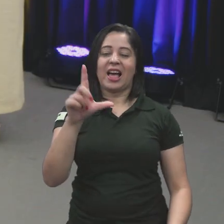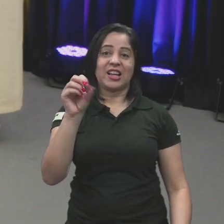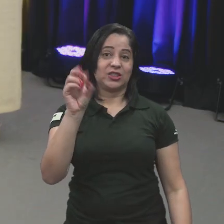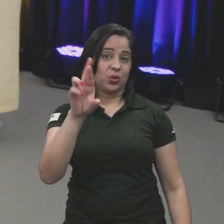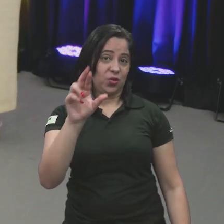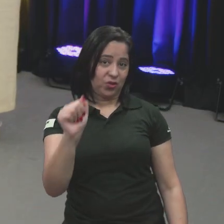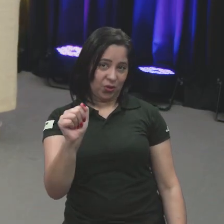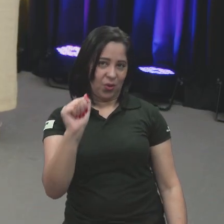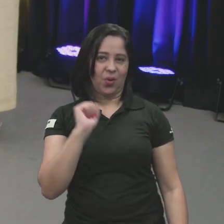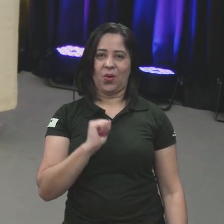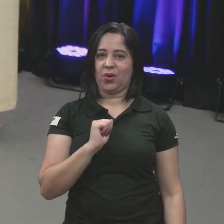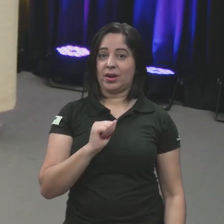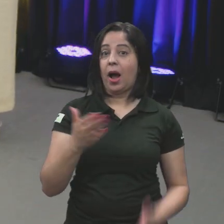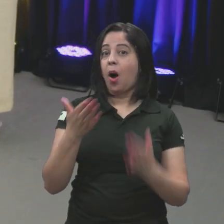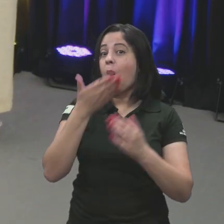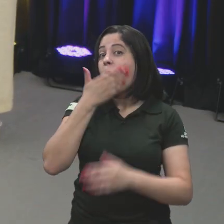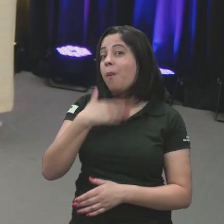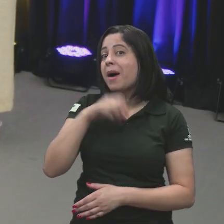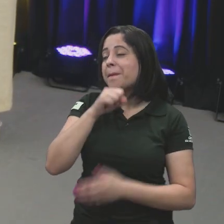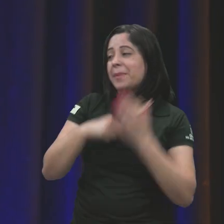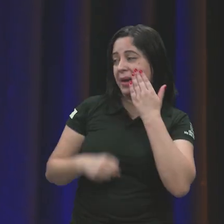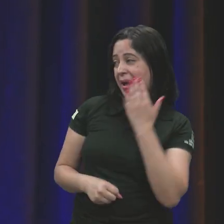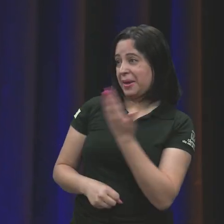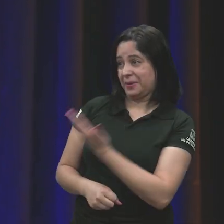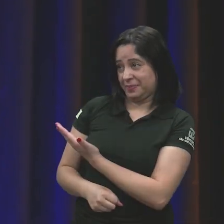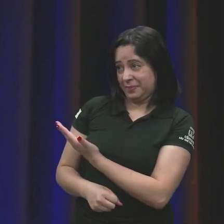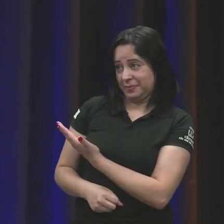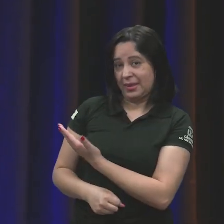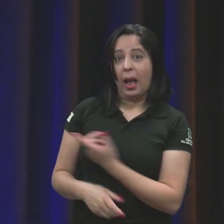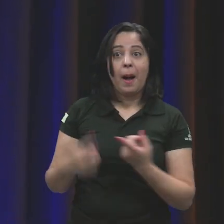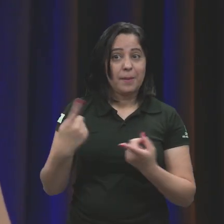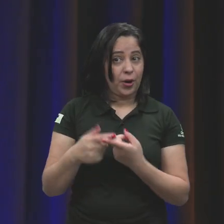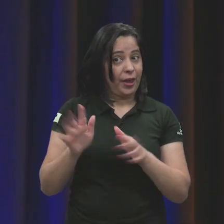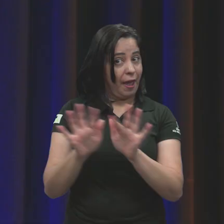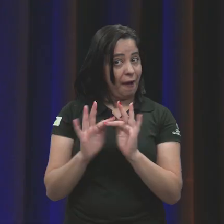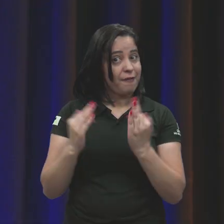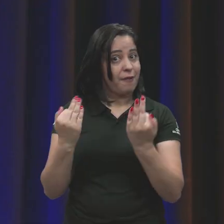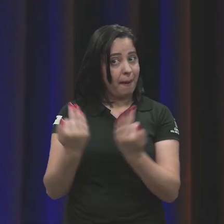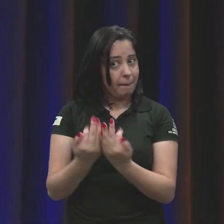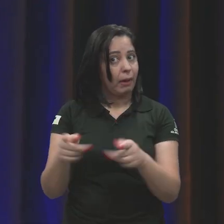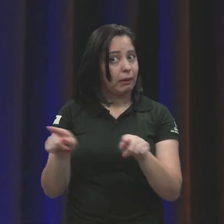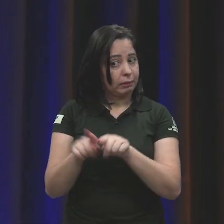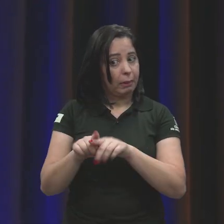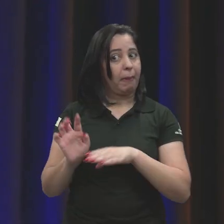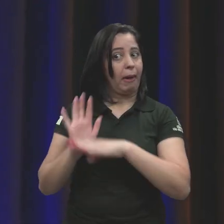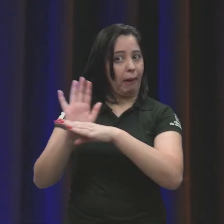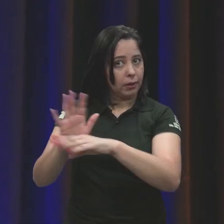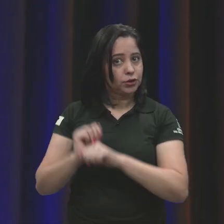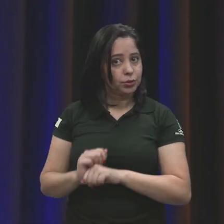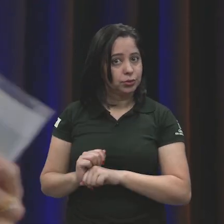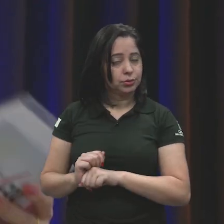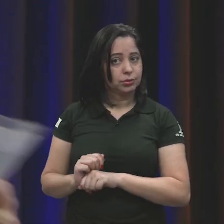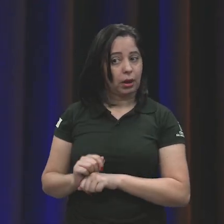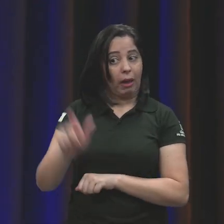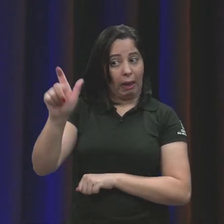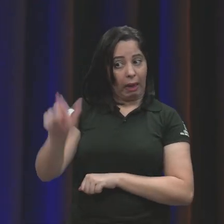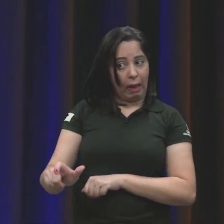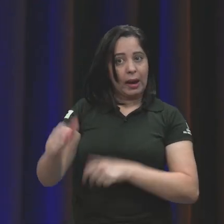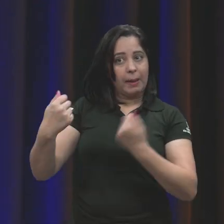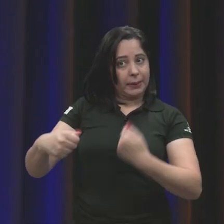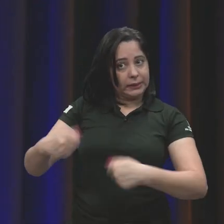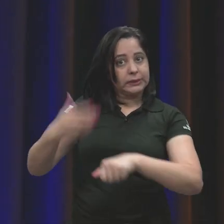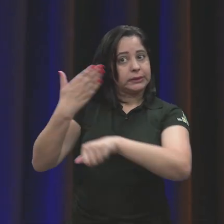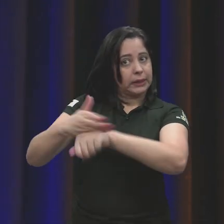esteve aqui, né? Porque a família toda entra na dança, literalmente, porque tem que ensaiar dentro da rotina. A mãe,